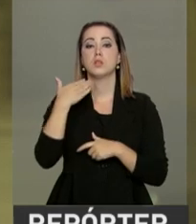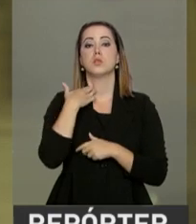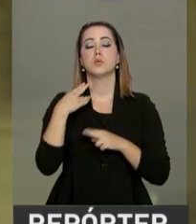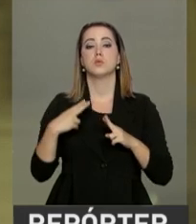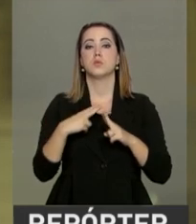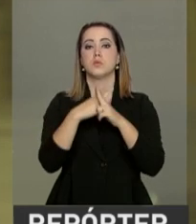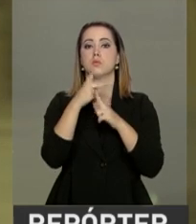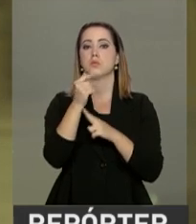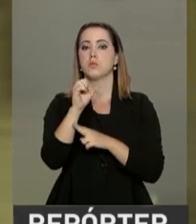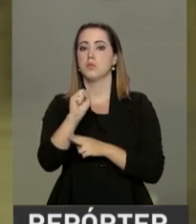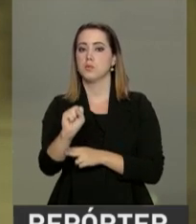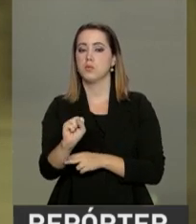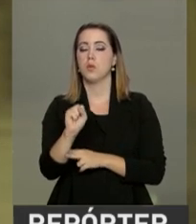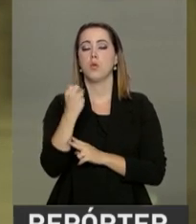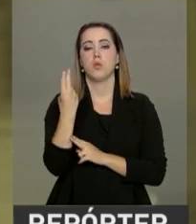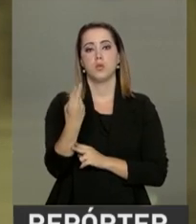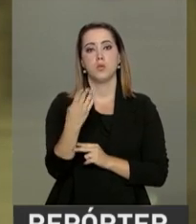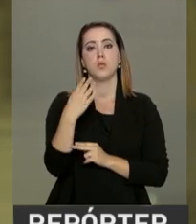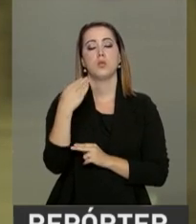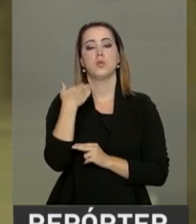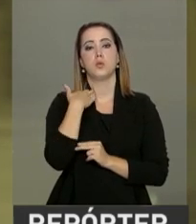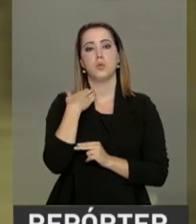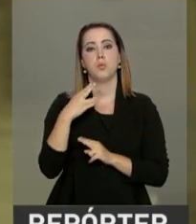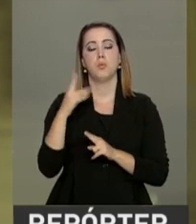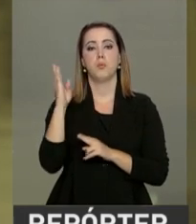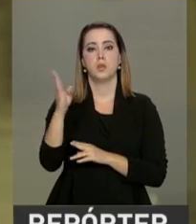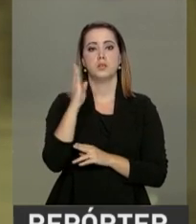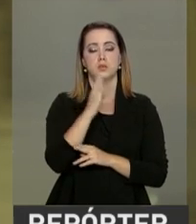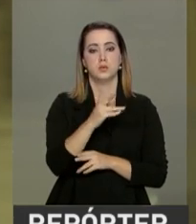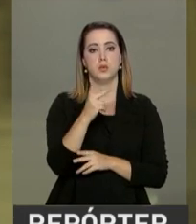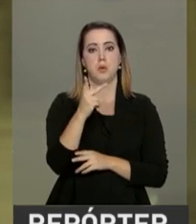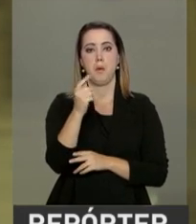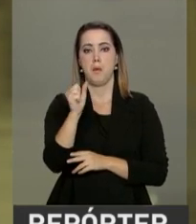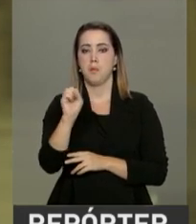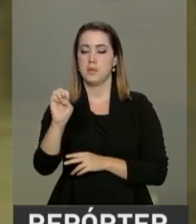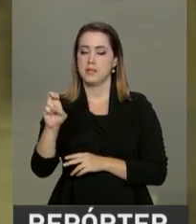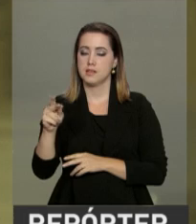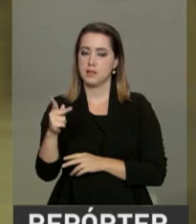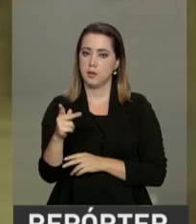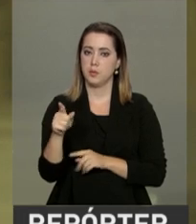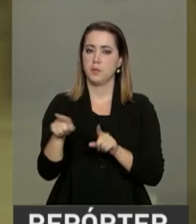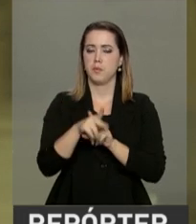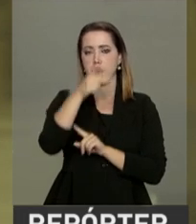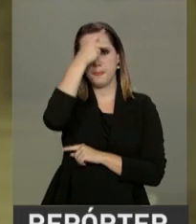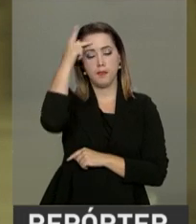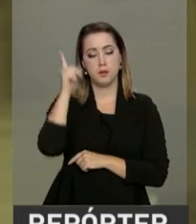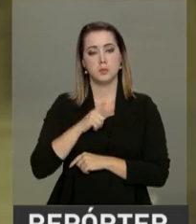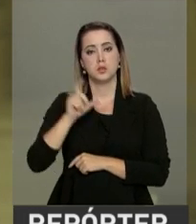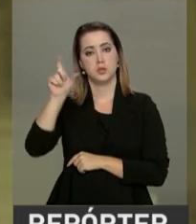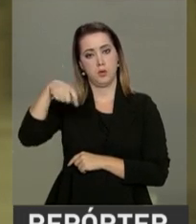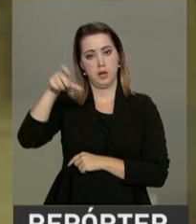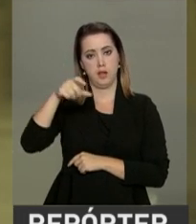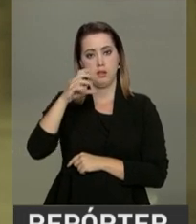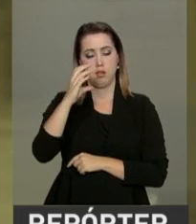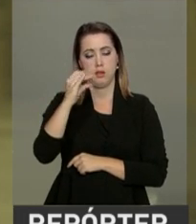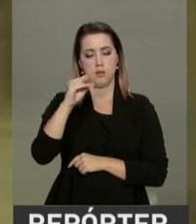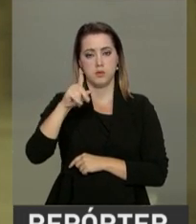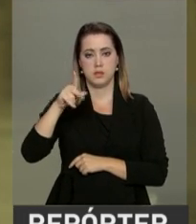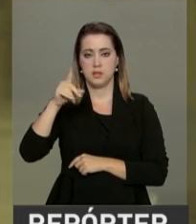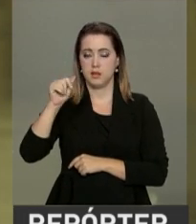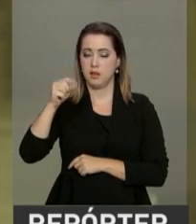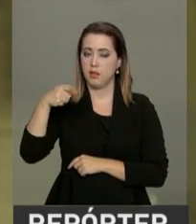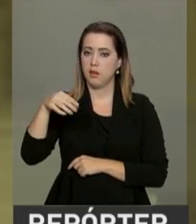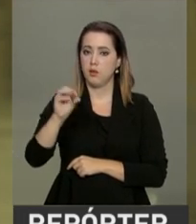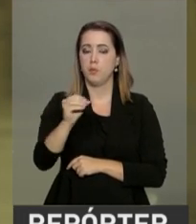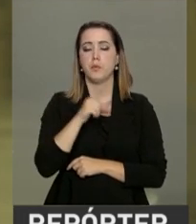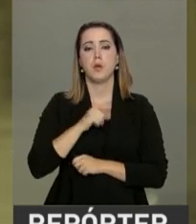caso do PIS, ou em qualquer agência do Banco do Brasil, no caso do PASEP. Os trabalhadores que tiverem o cartão do cidadão com senha